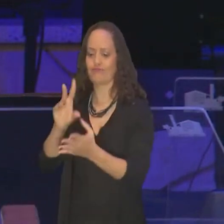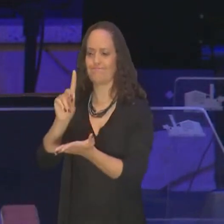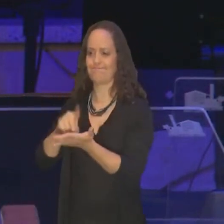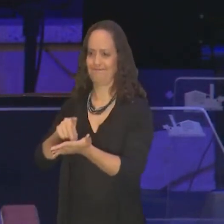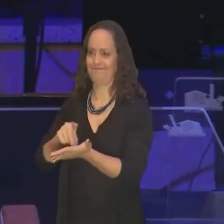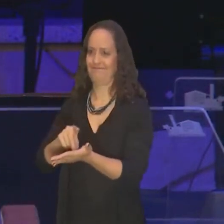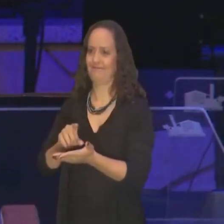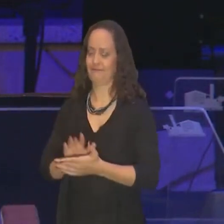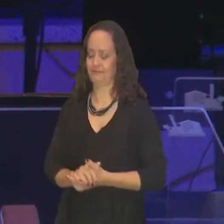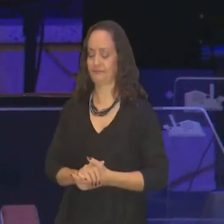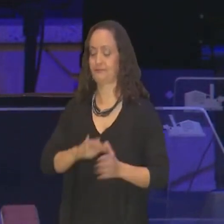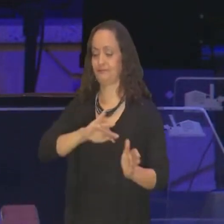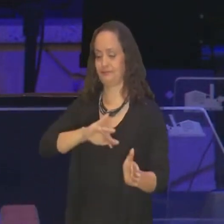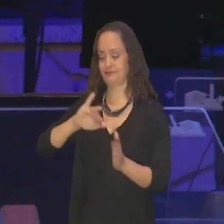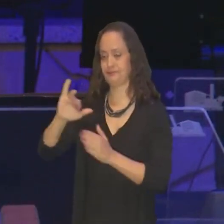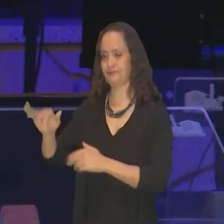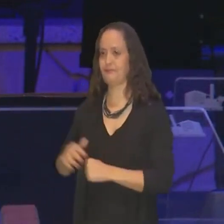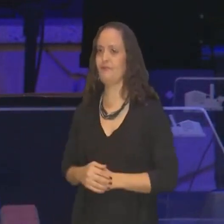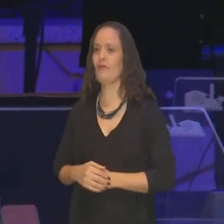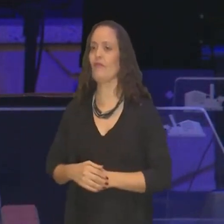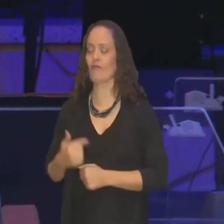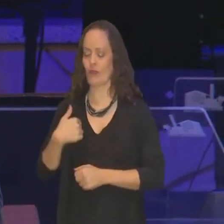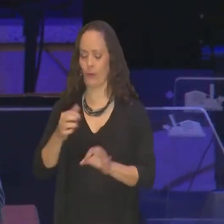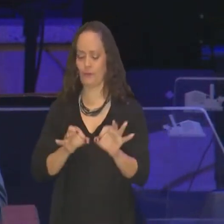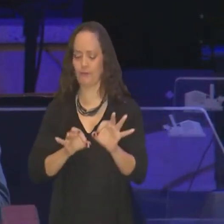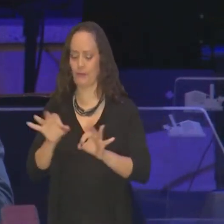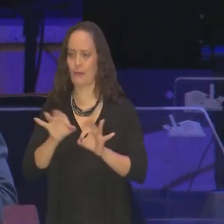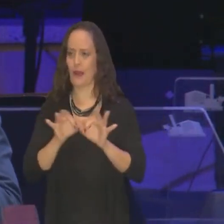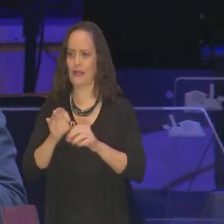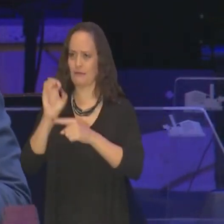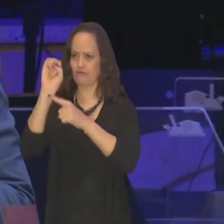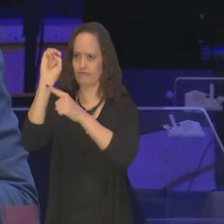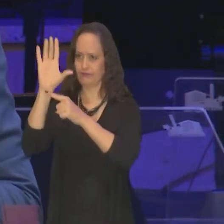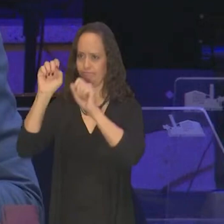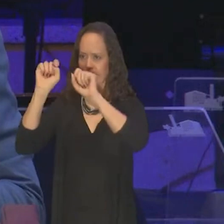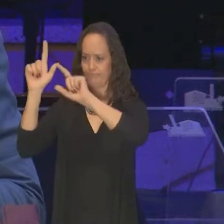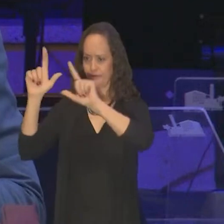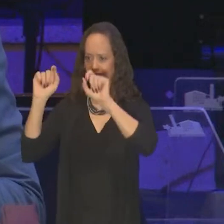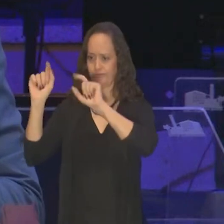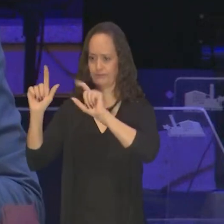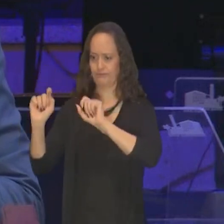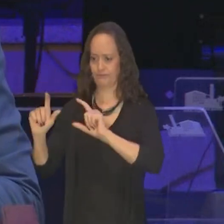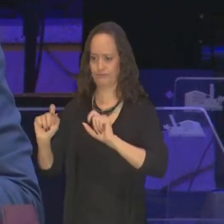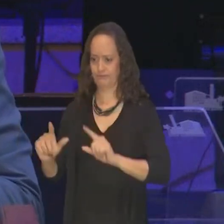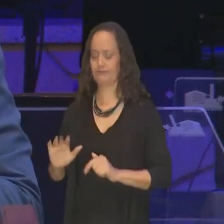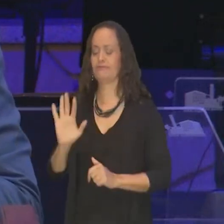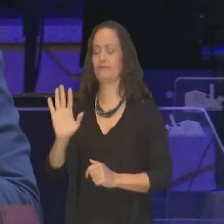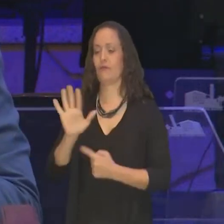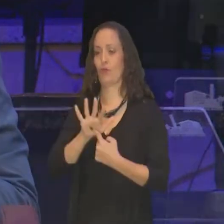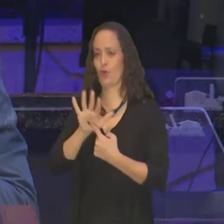Nós encontramos na palavra de Deus, eu preparei aqui alguns slides para os irmãos,